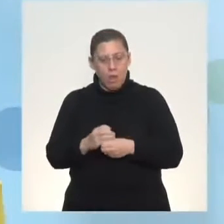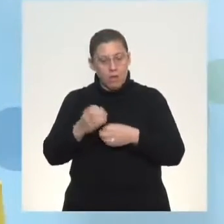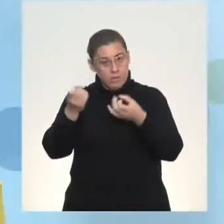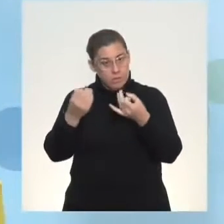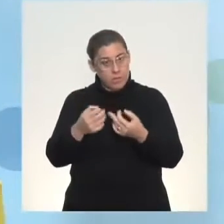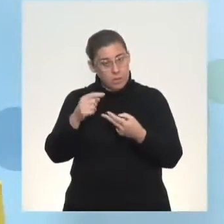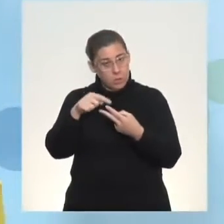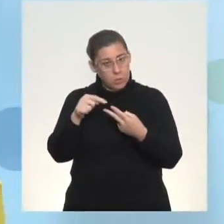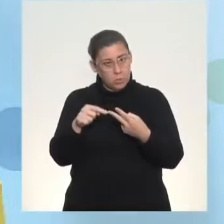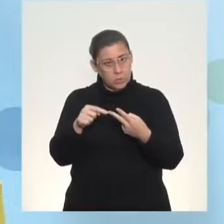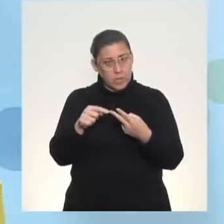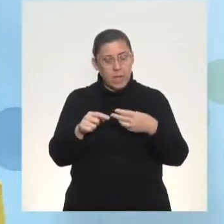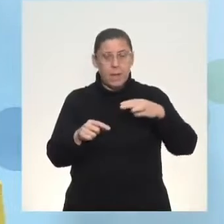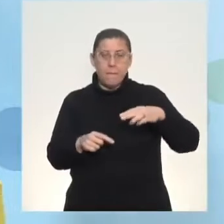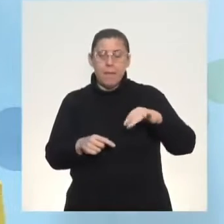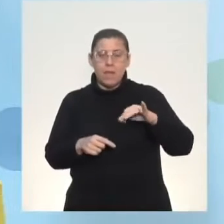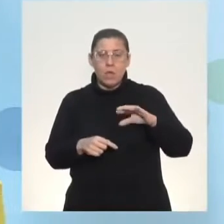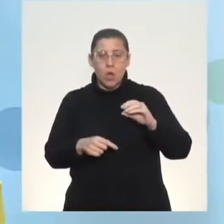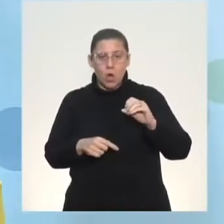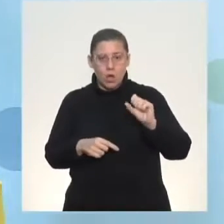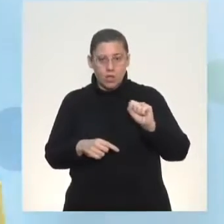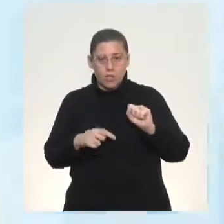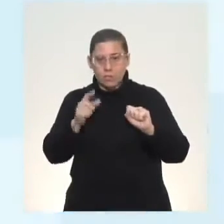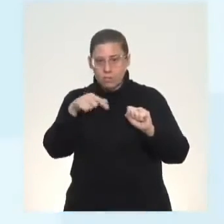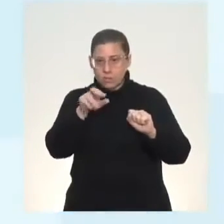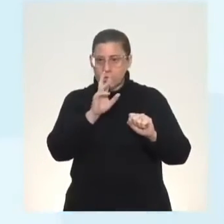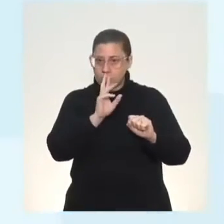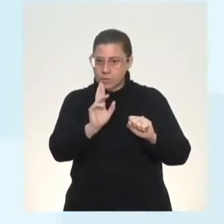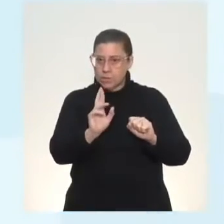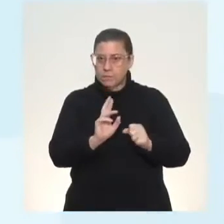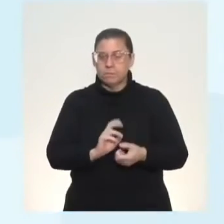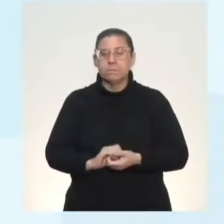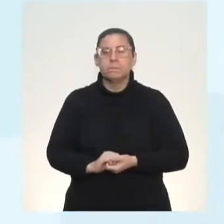divisões celulares. Na meiose, eu vou dar 1 minutinho só para você responder.